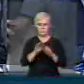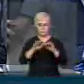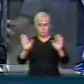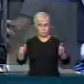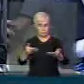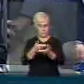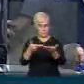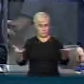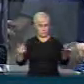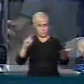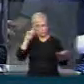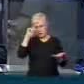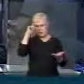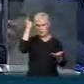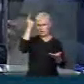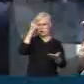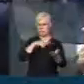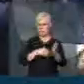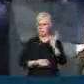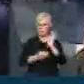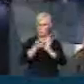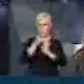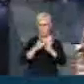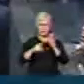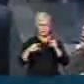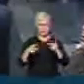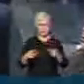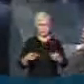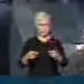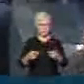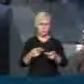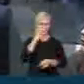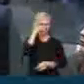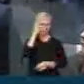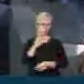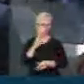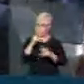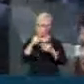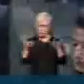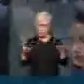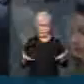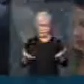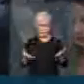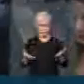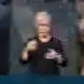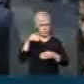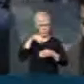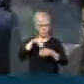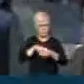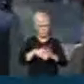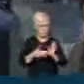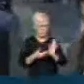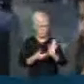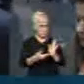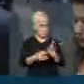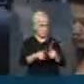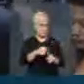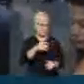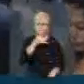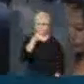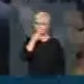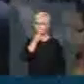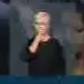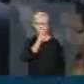inventa de botar um projeto profundamente sério como este para votar. Lamentavelmente,